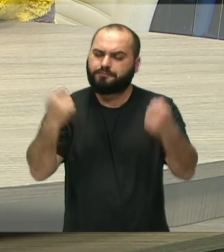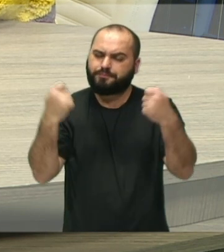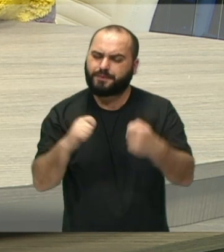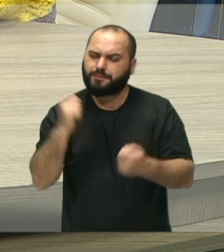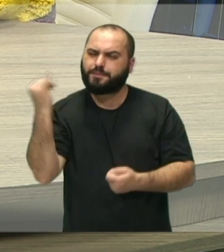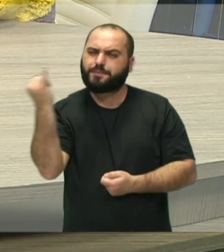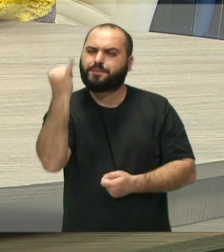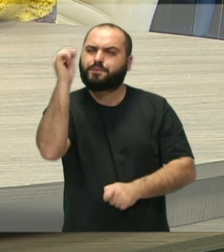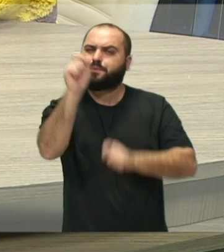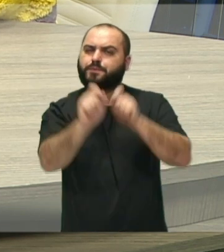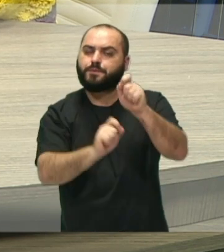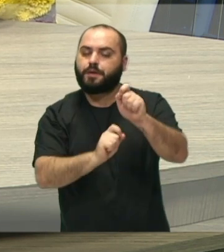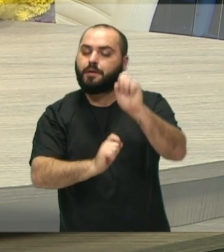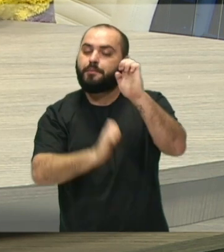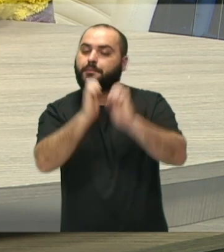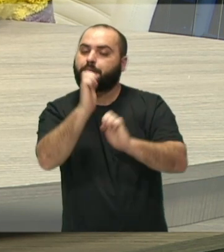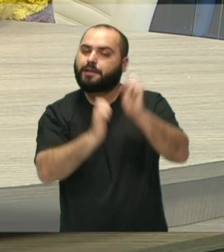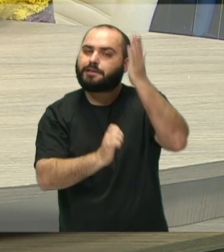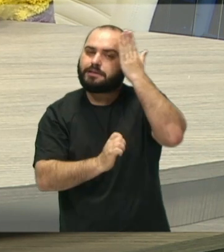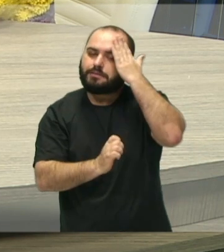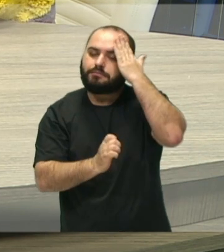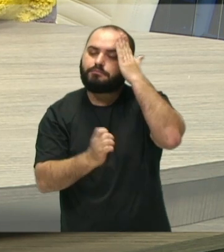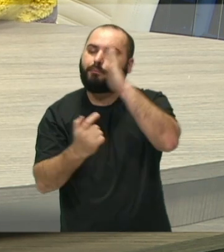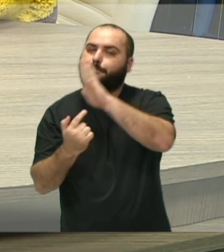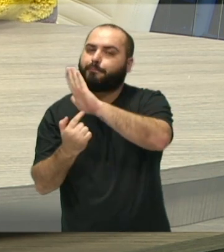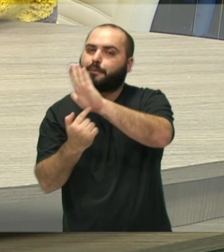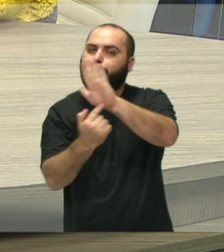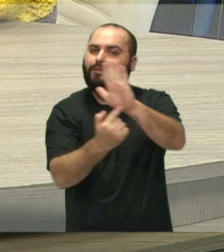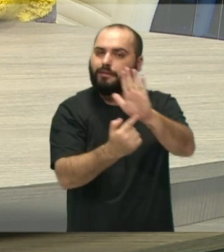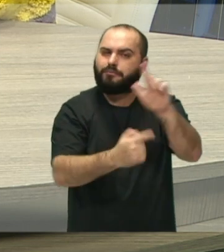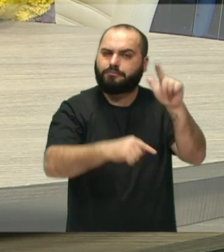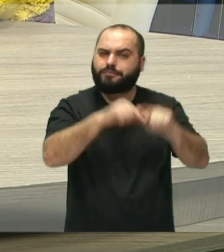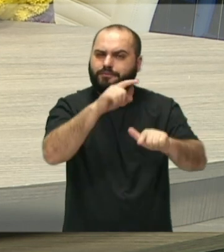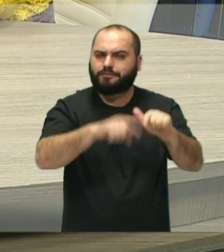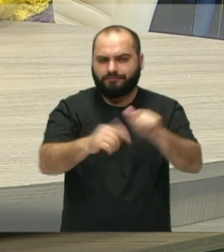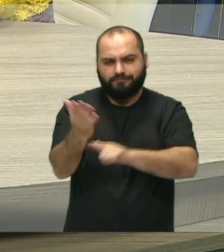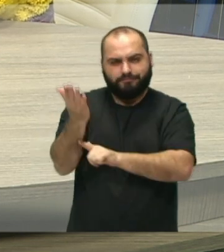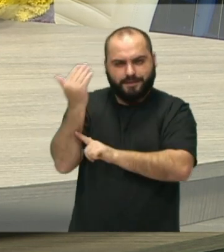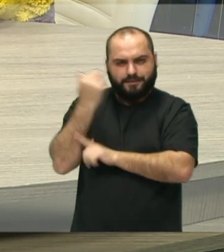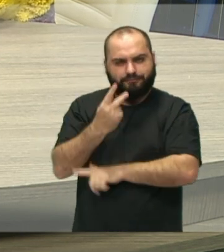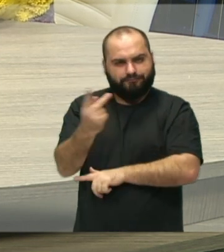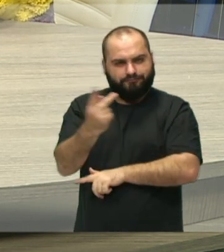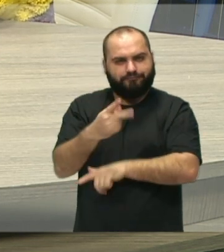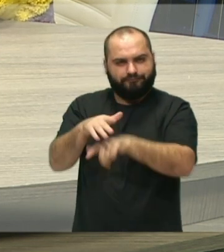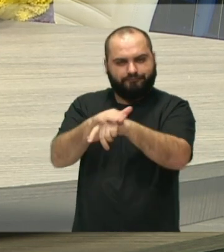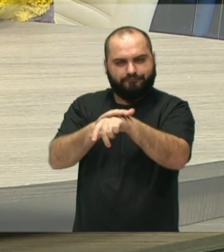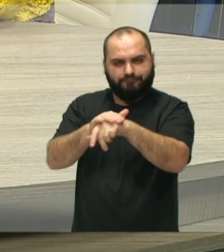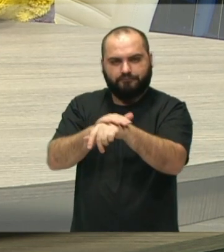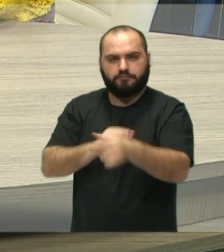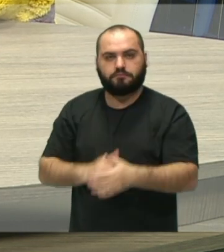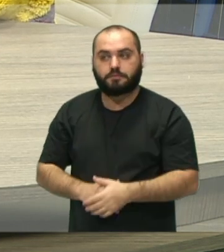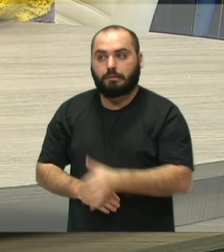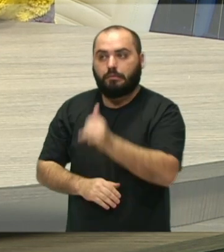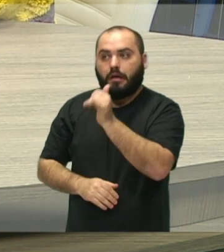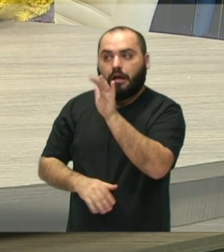condições de apresentar o seu produto, tanto para o poder público como para qualquer outra grande empresa que esteja